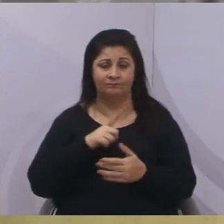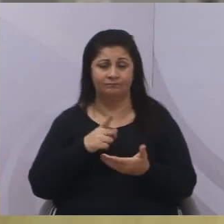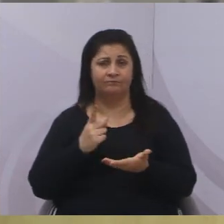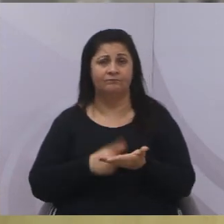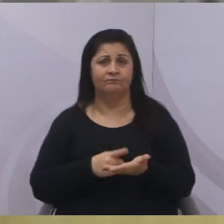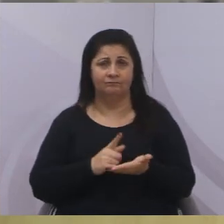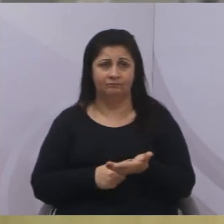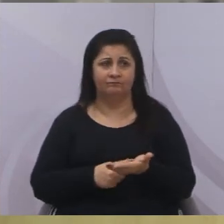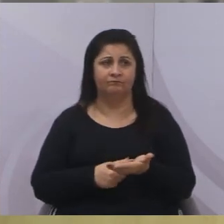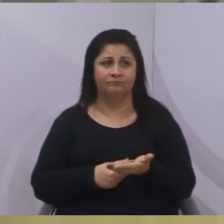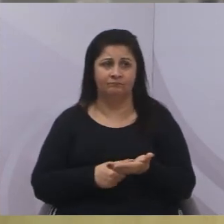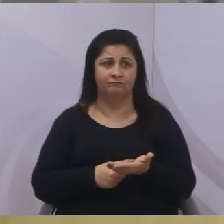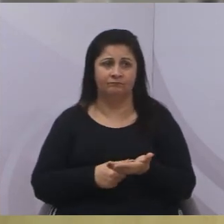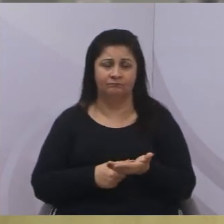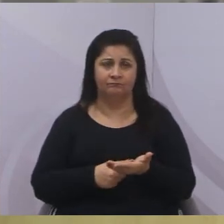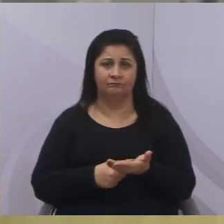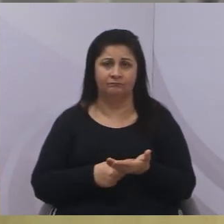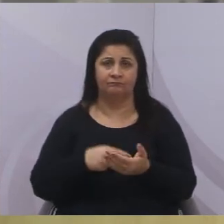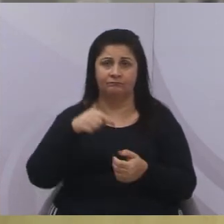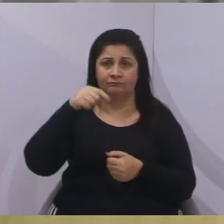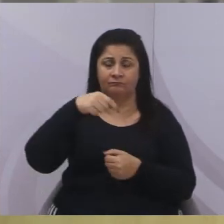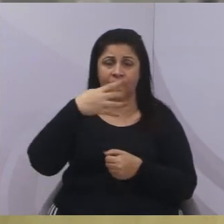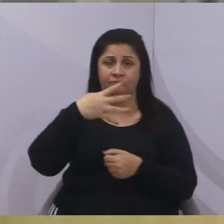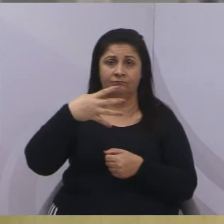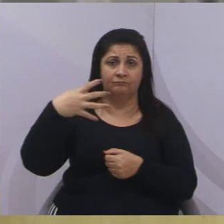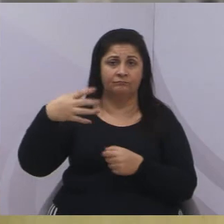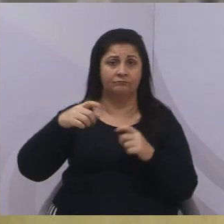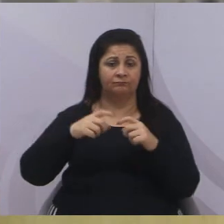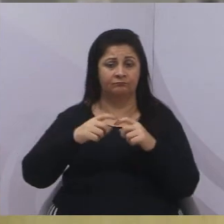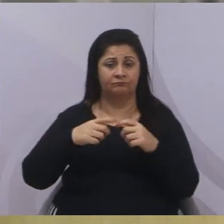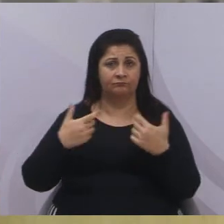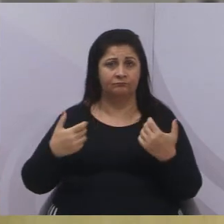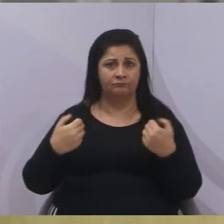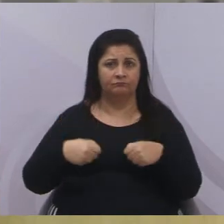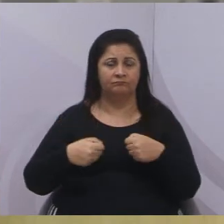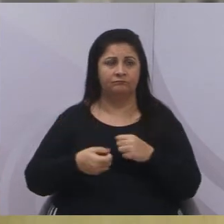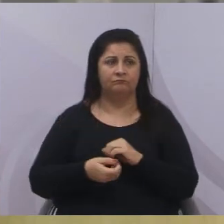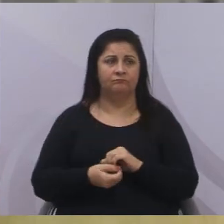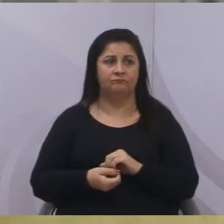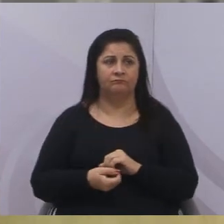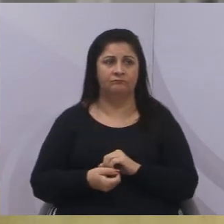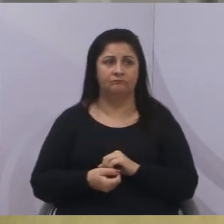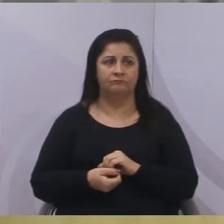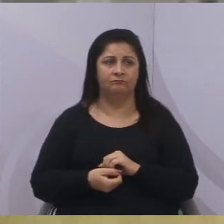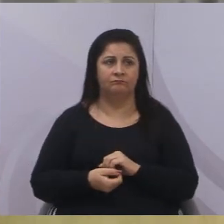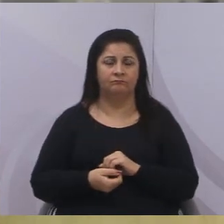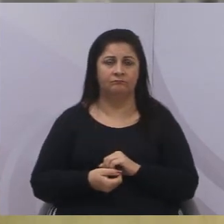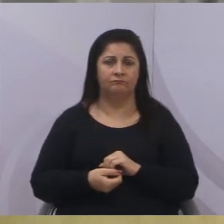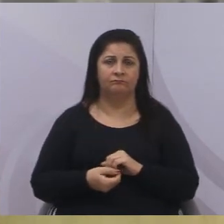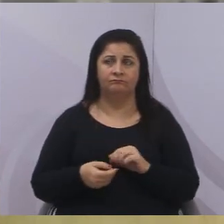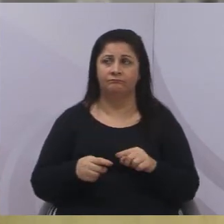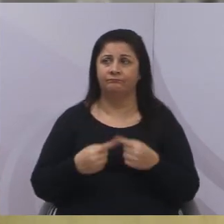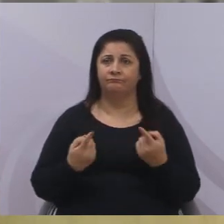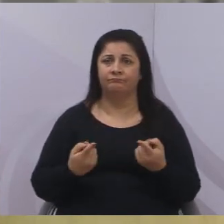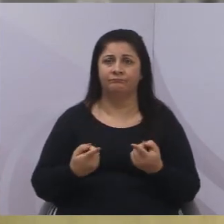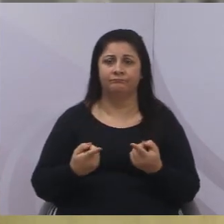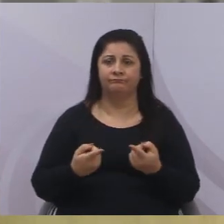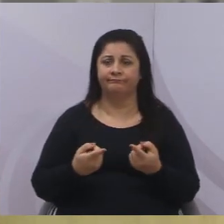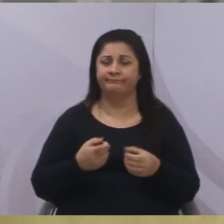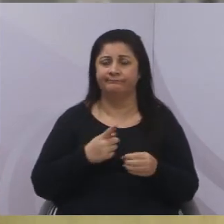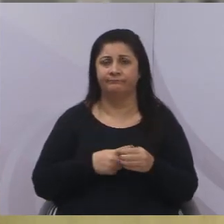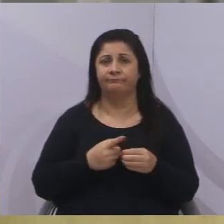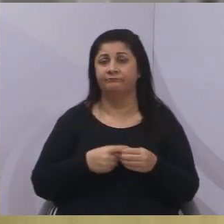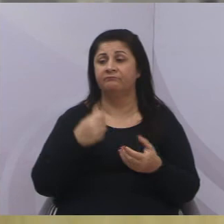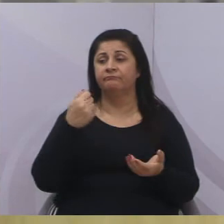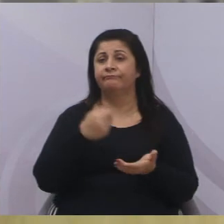suprir, que no nosso município seriam 44 médicos, né? E aí o município é que paga a